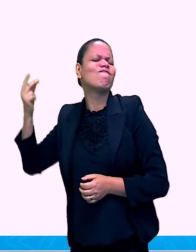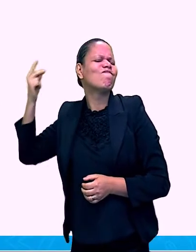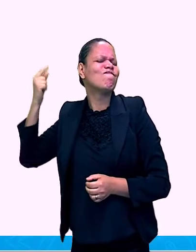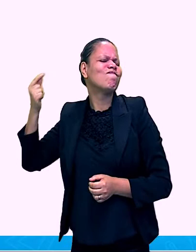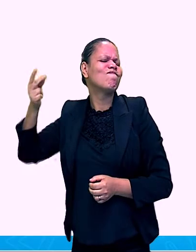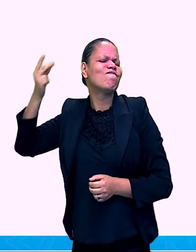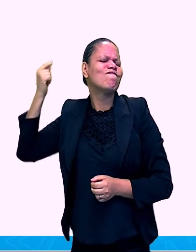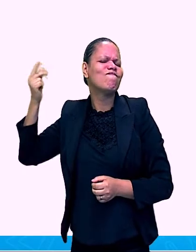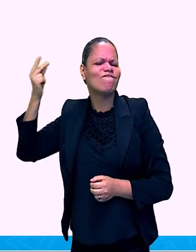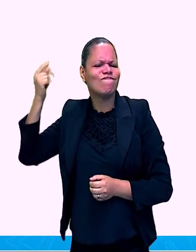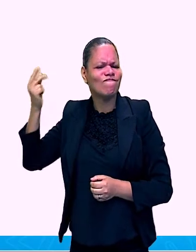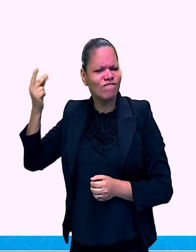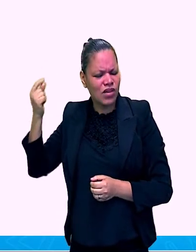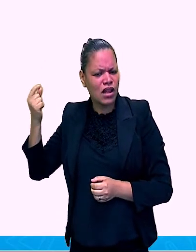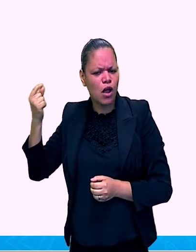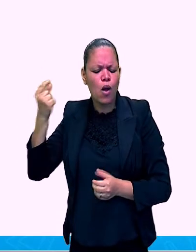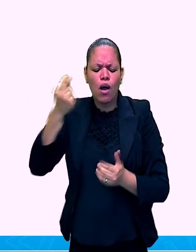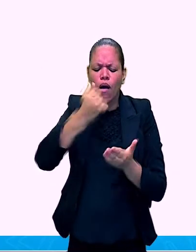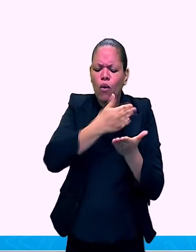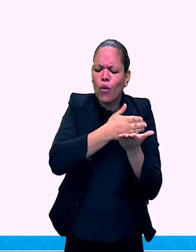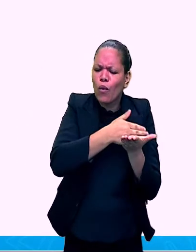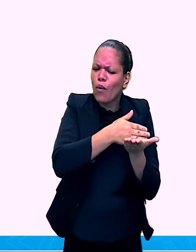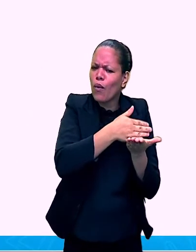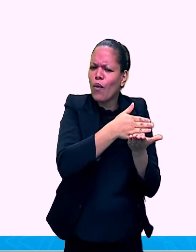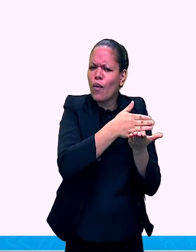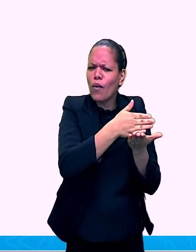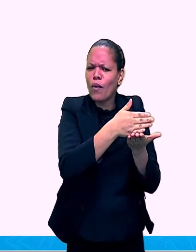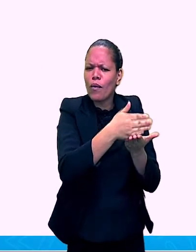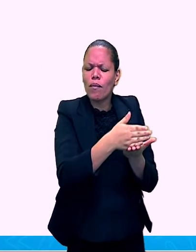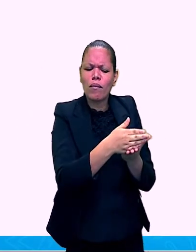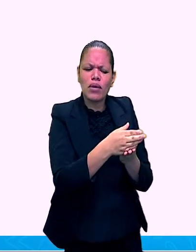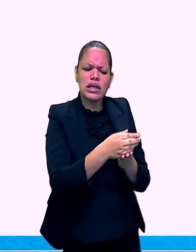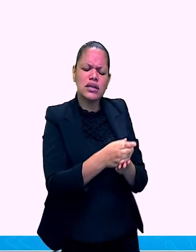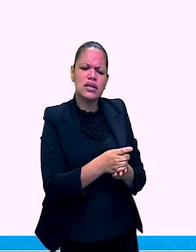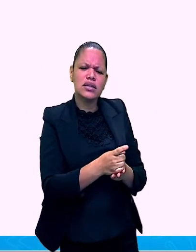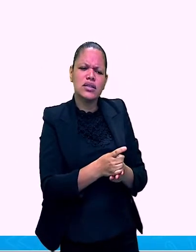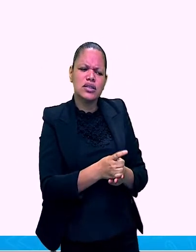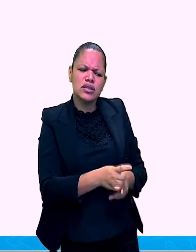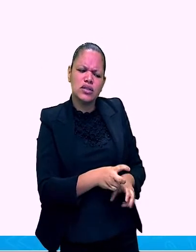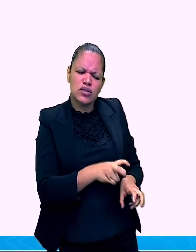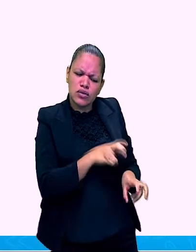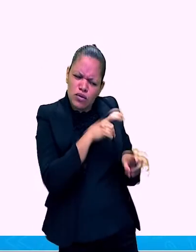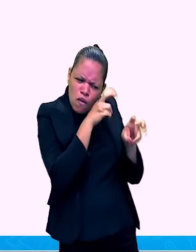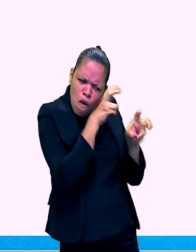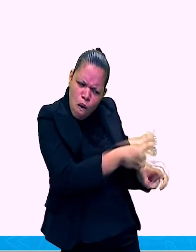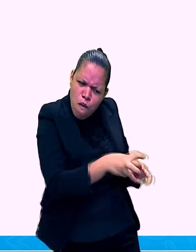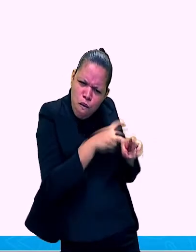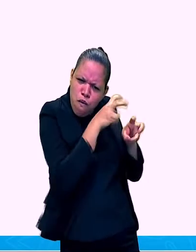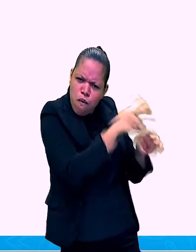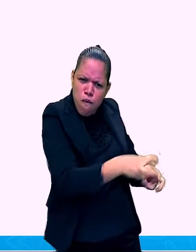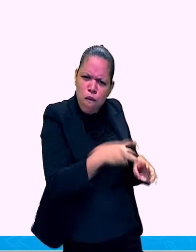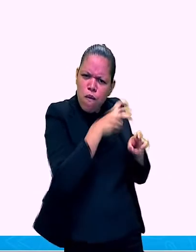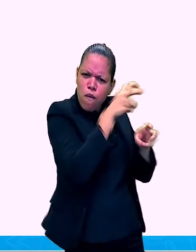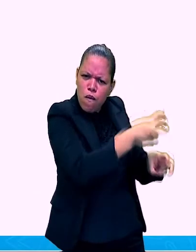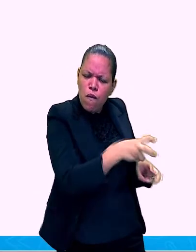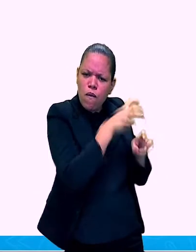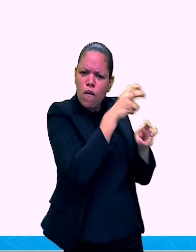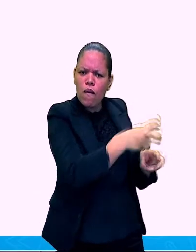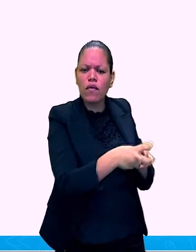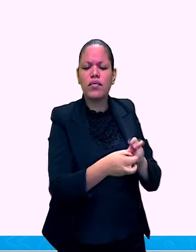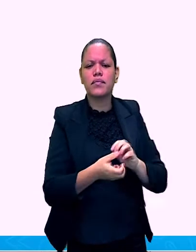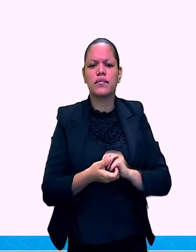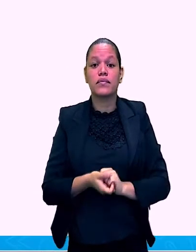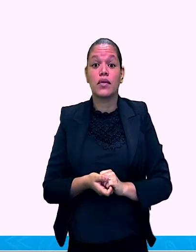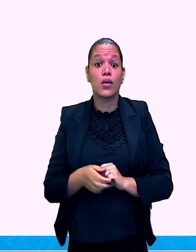começou-se, né, esse extrativismo, na região amazônica, o principal meio de transporte usavam os rios.